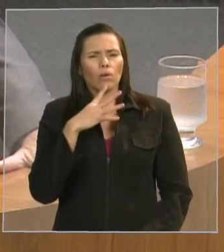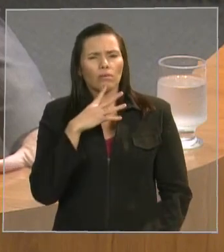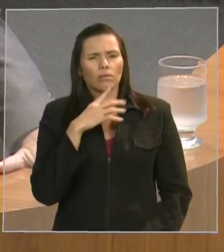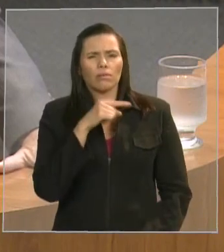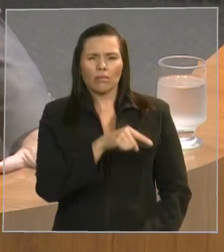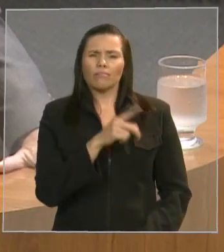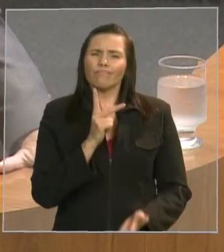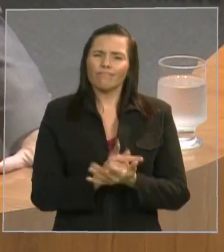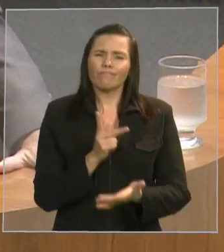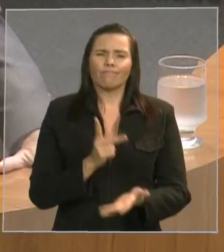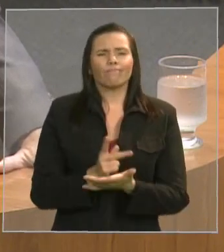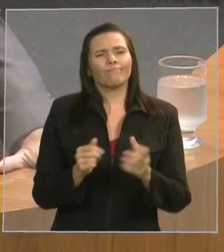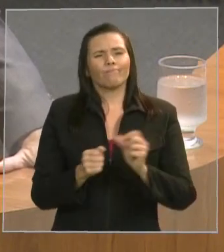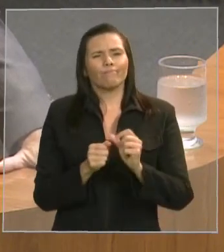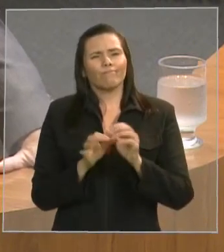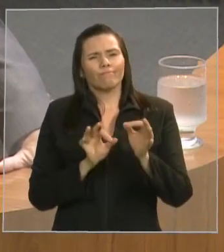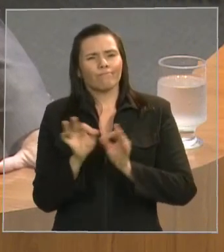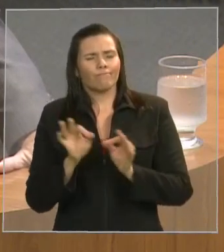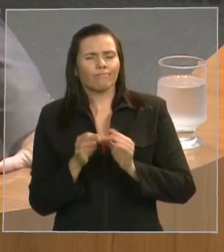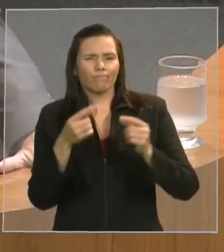partidária, política